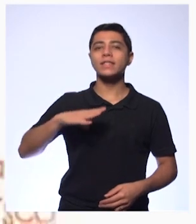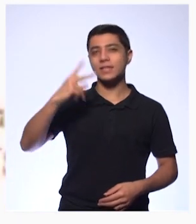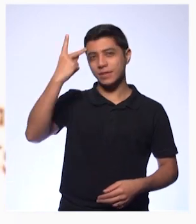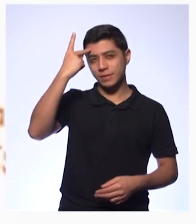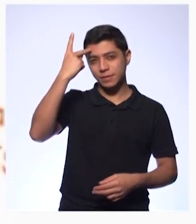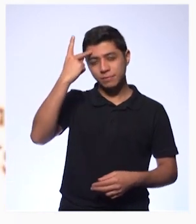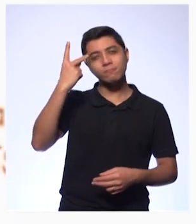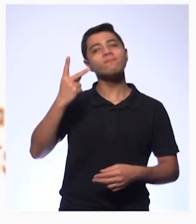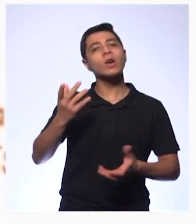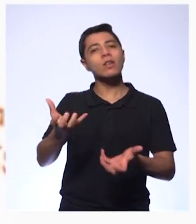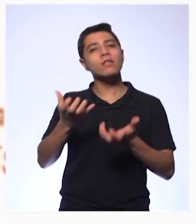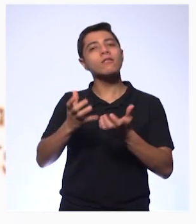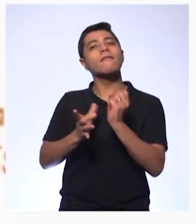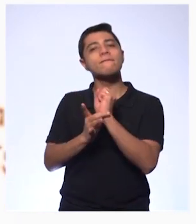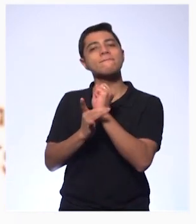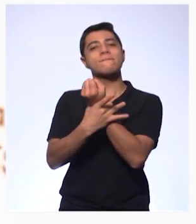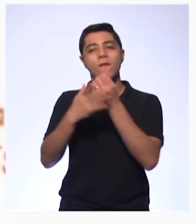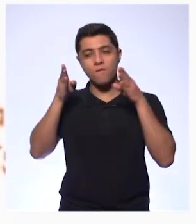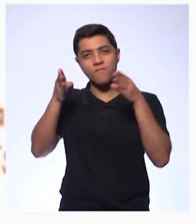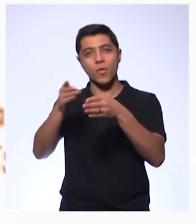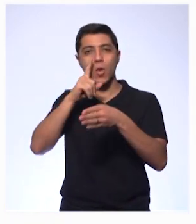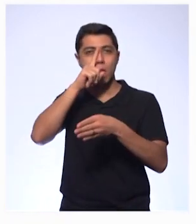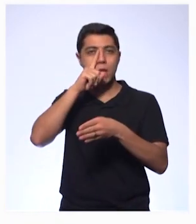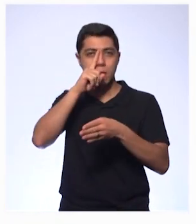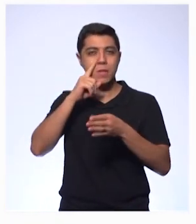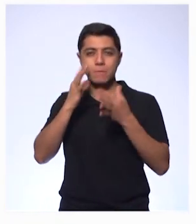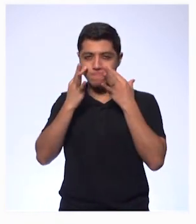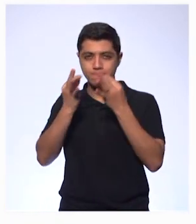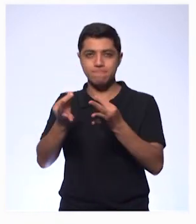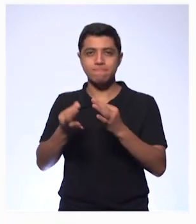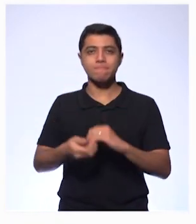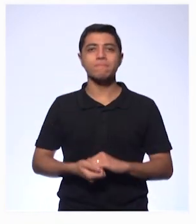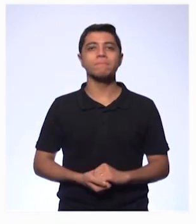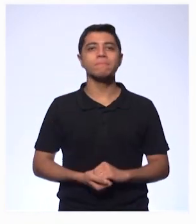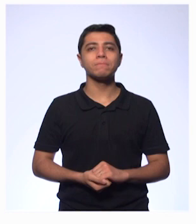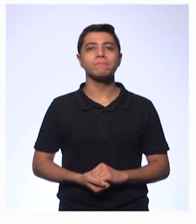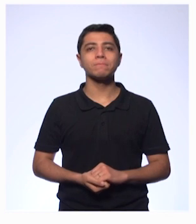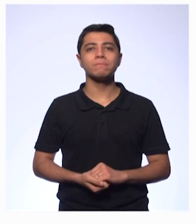buscando a resiliência com foco na gestão de riscos.